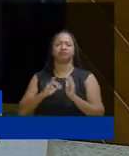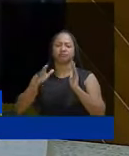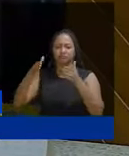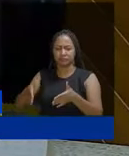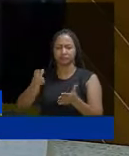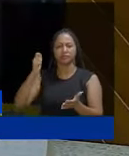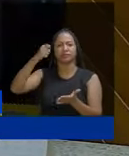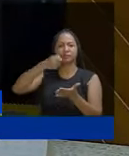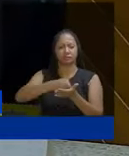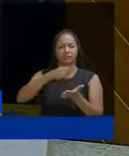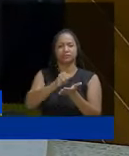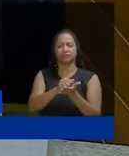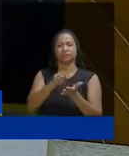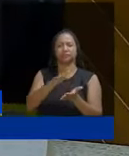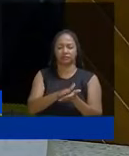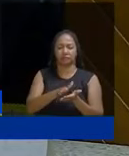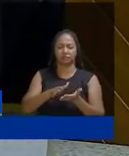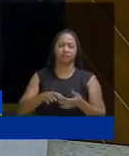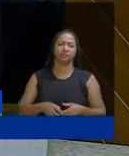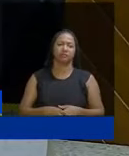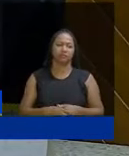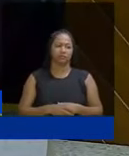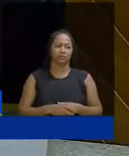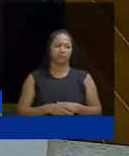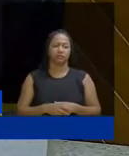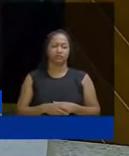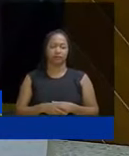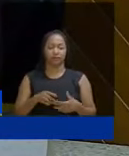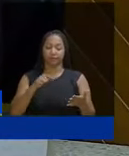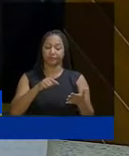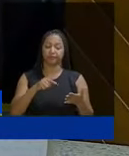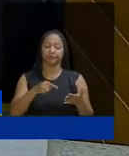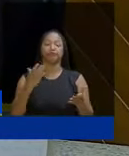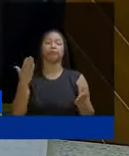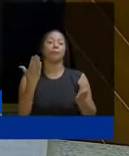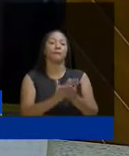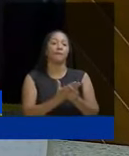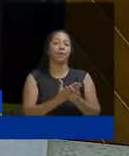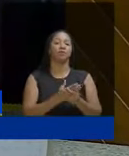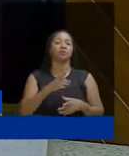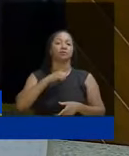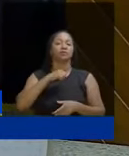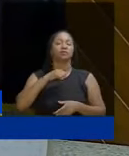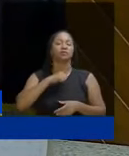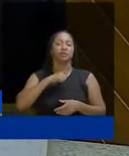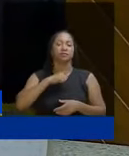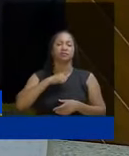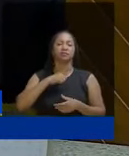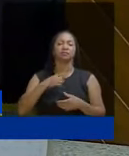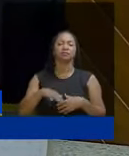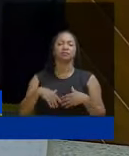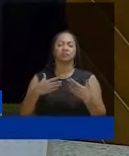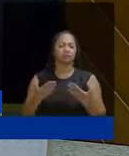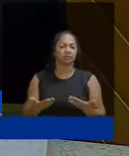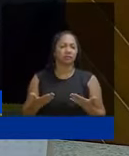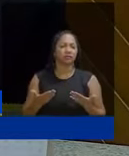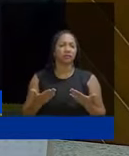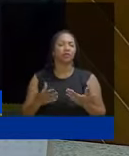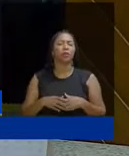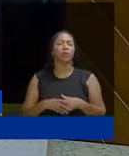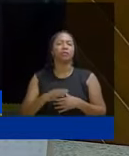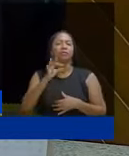o pagamento de multa. Aqui nós temos um indicativo de quando caberia